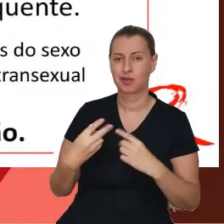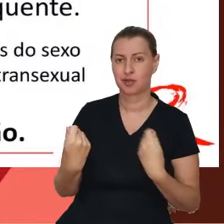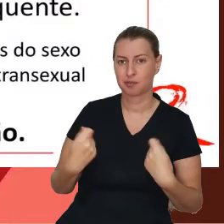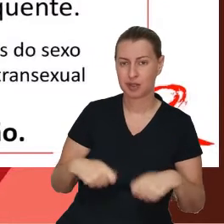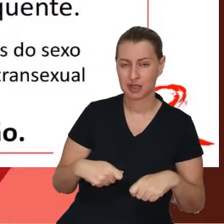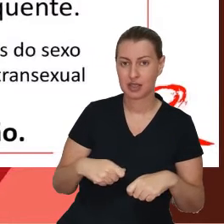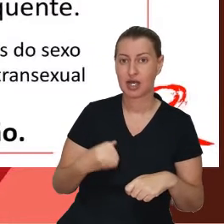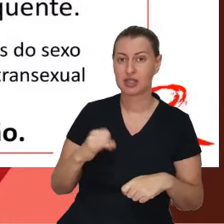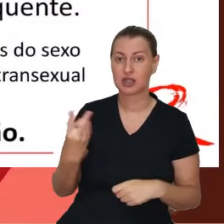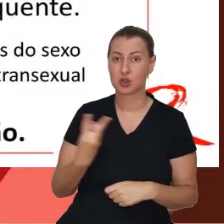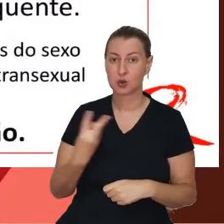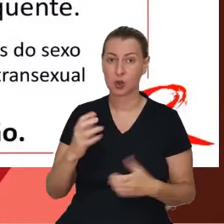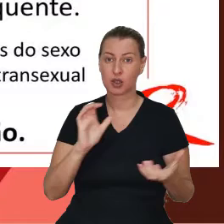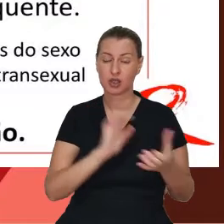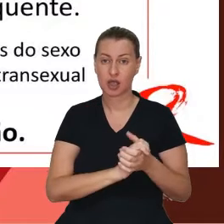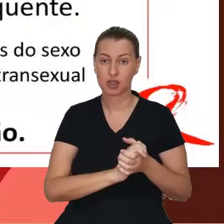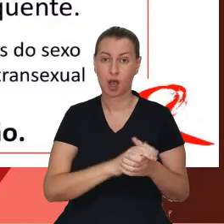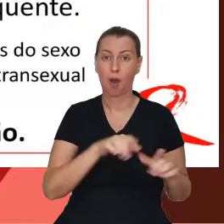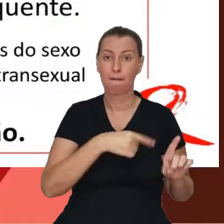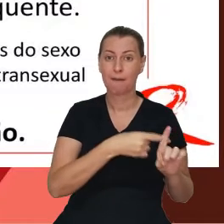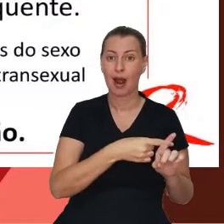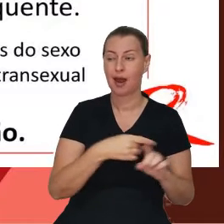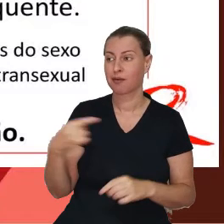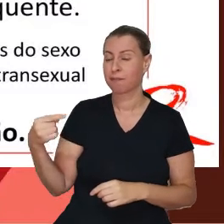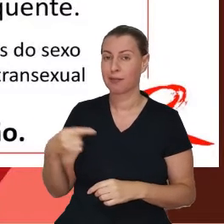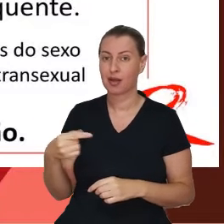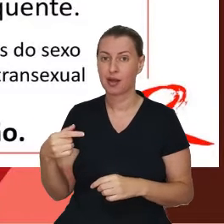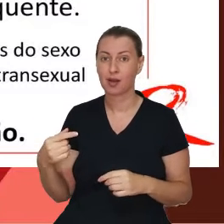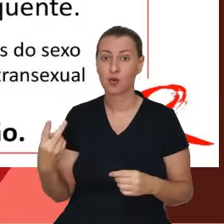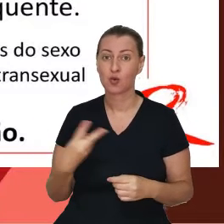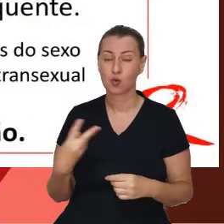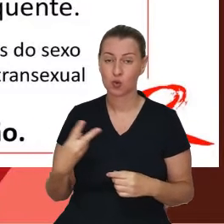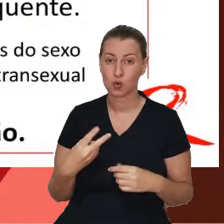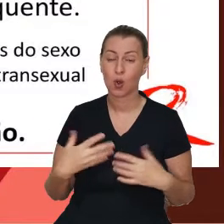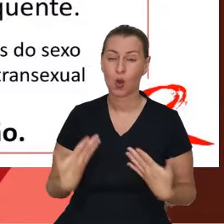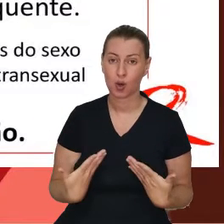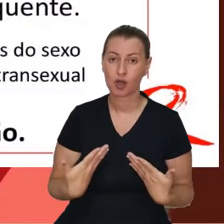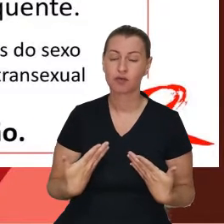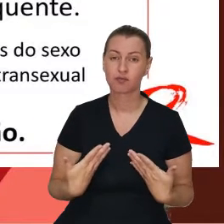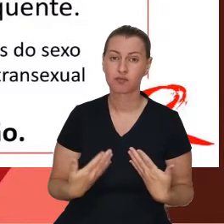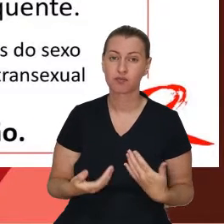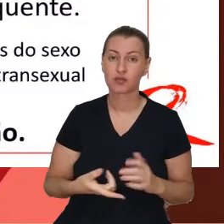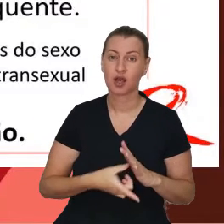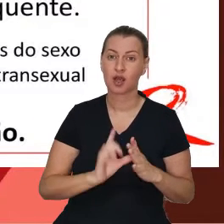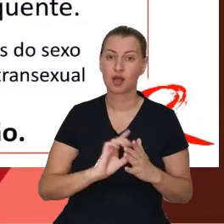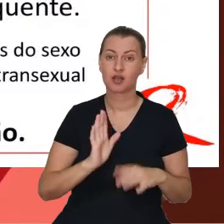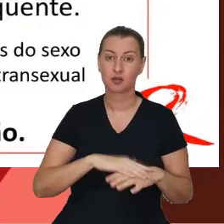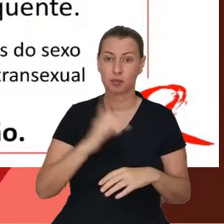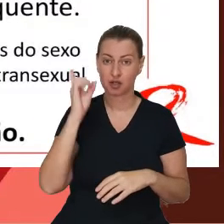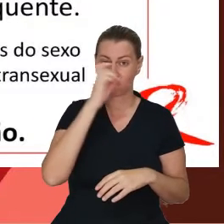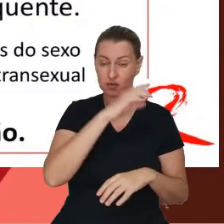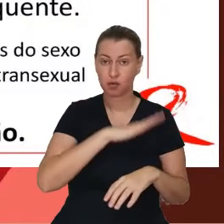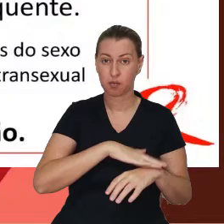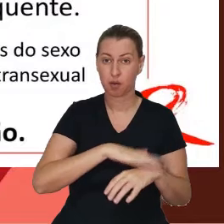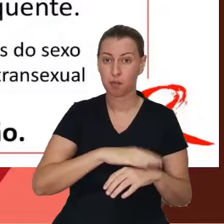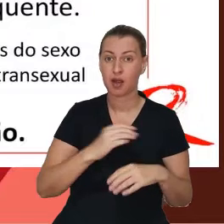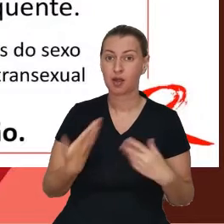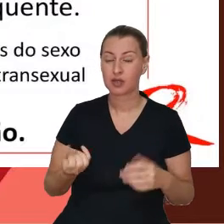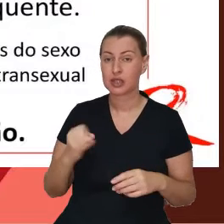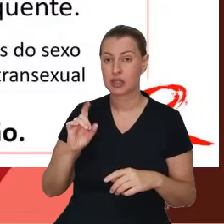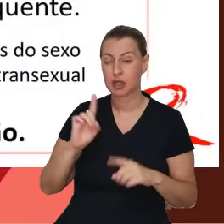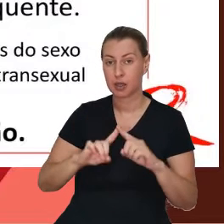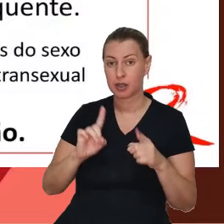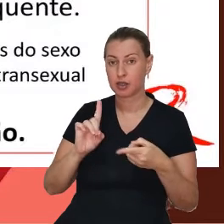grande quando se tinha um homem positivo, a mulher negativa, e vai que infecta durante a gestação ou depois na